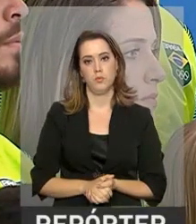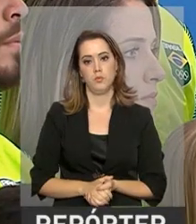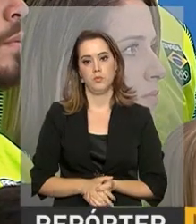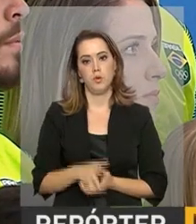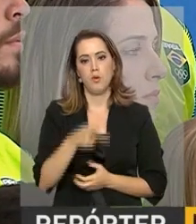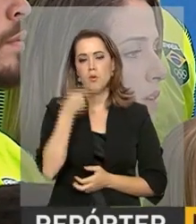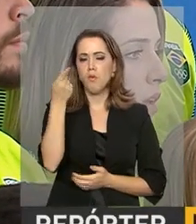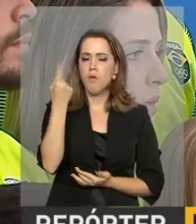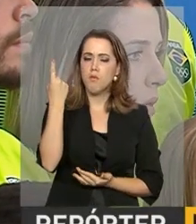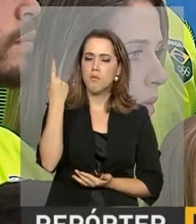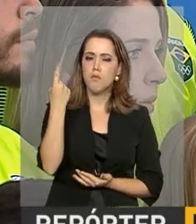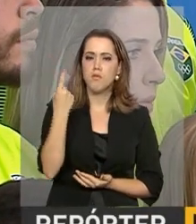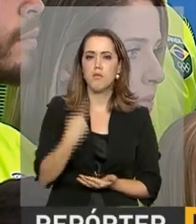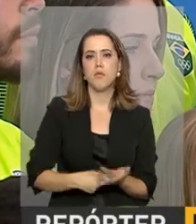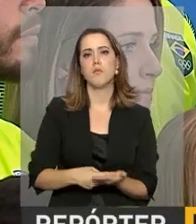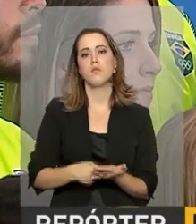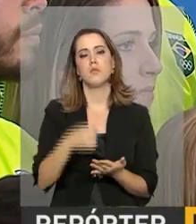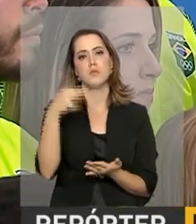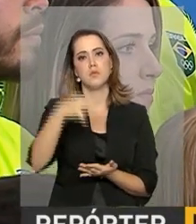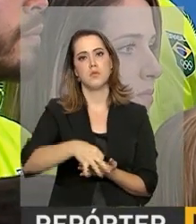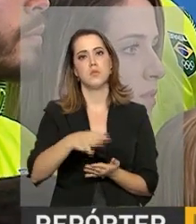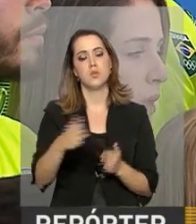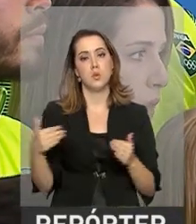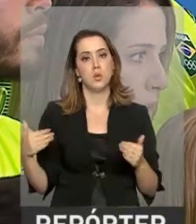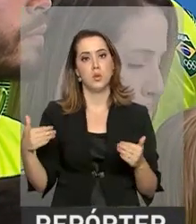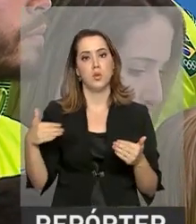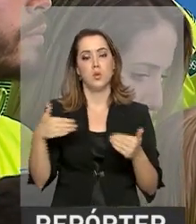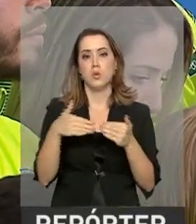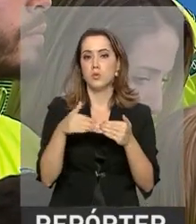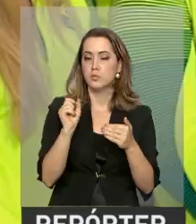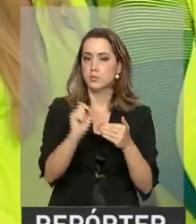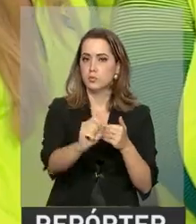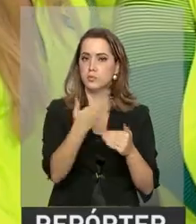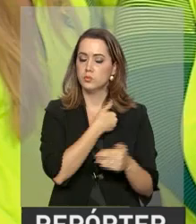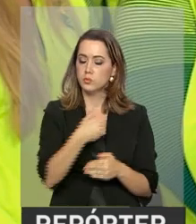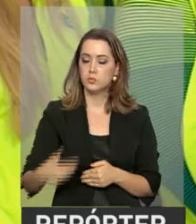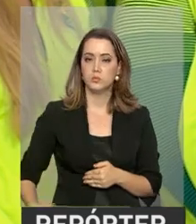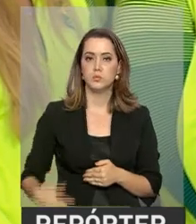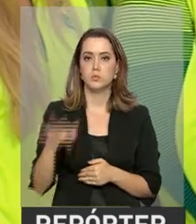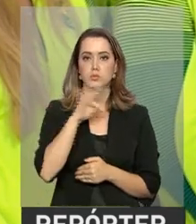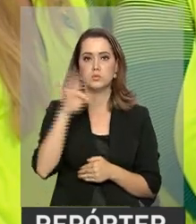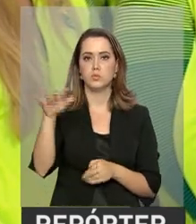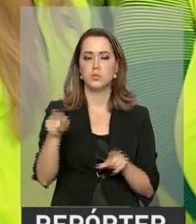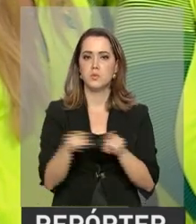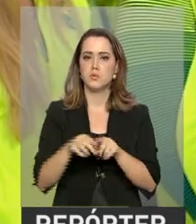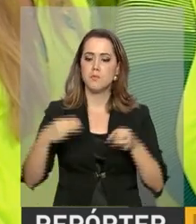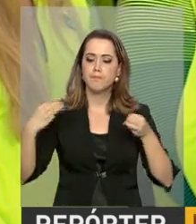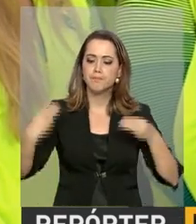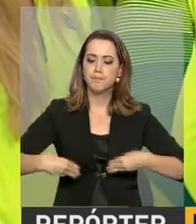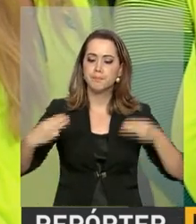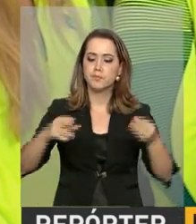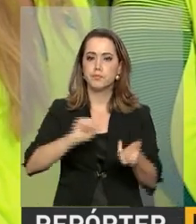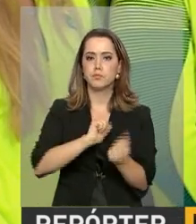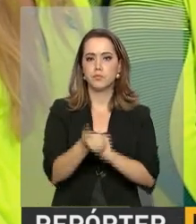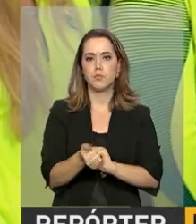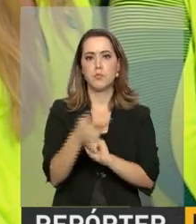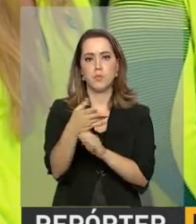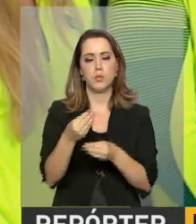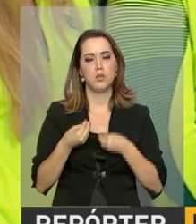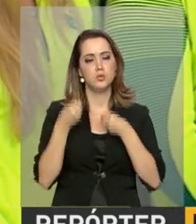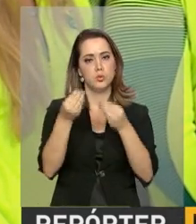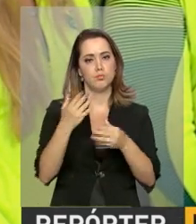o compromisso e o comprometimento do governo federal e do Ministério do Esporte de